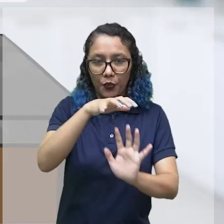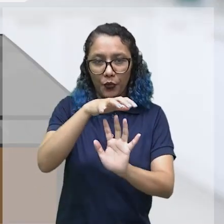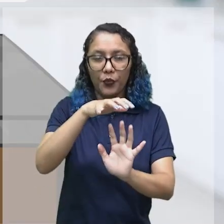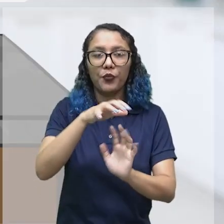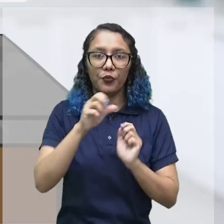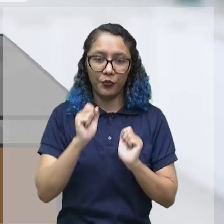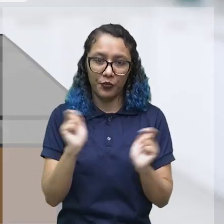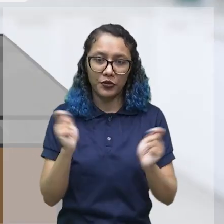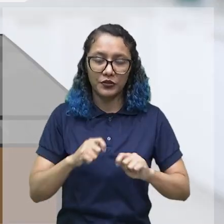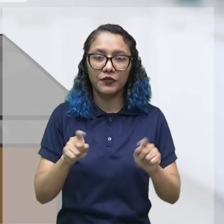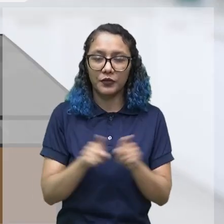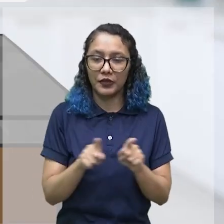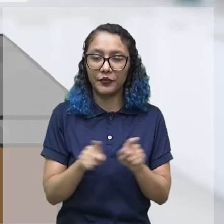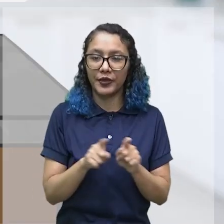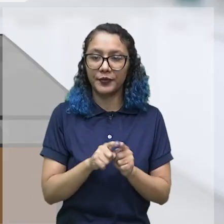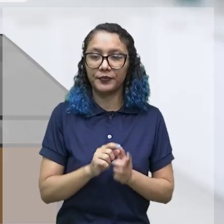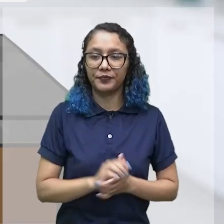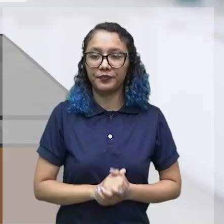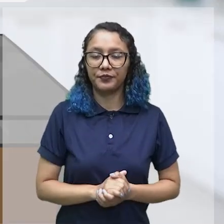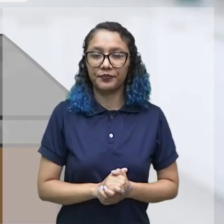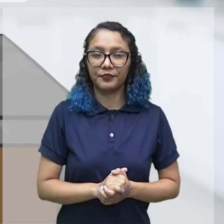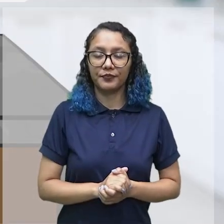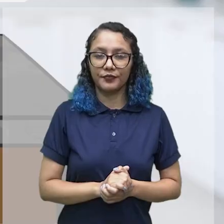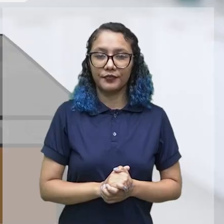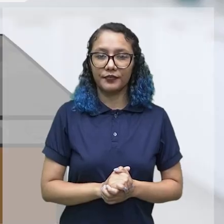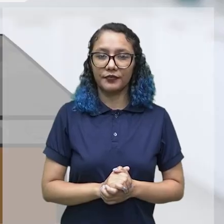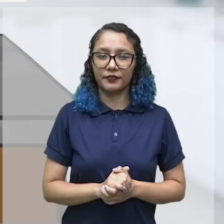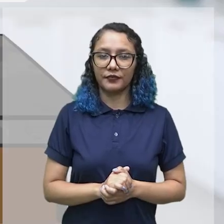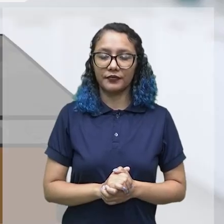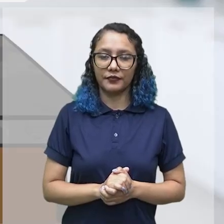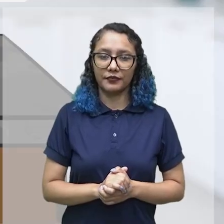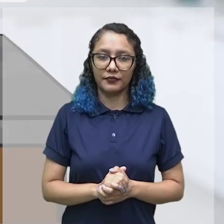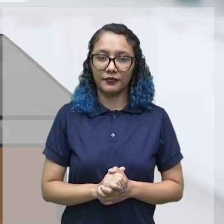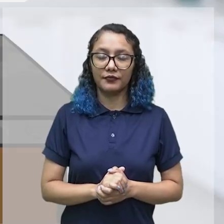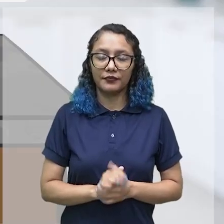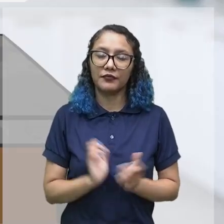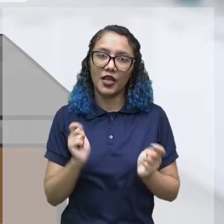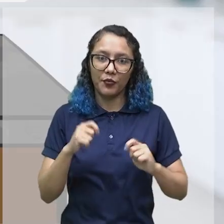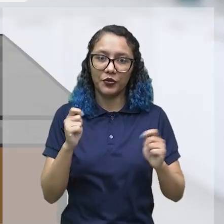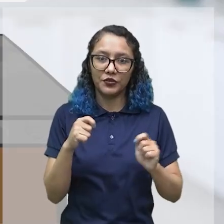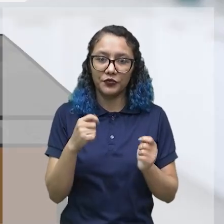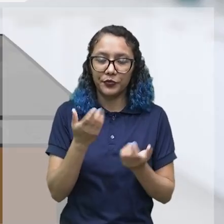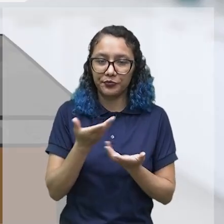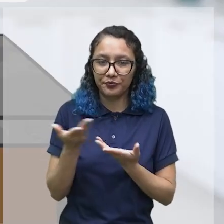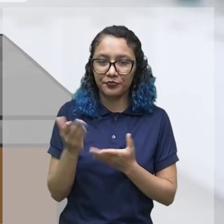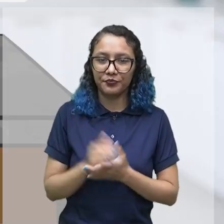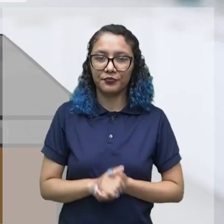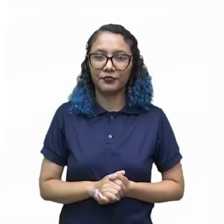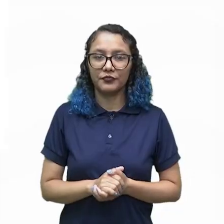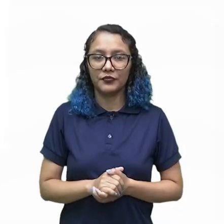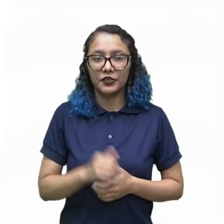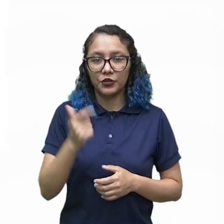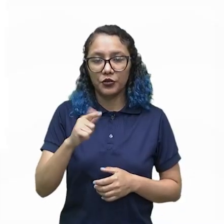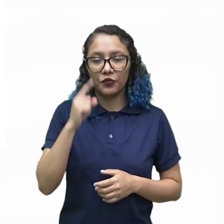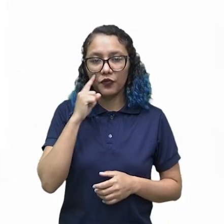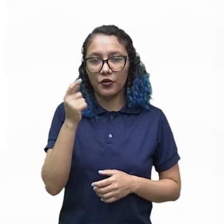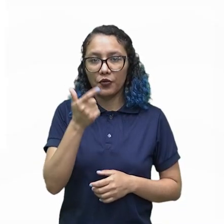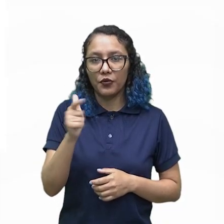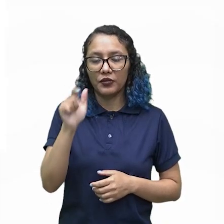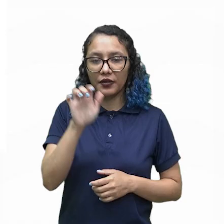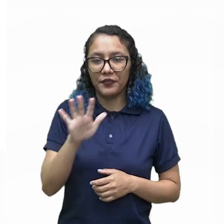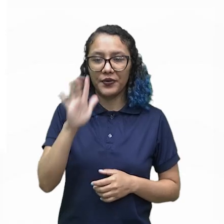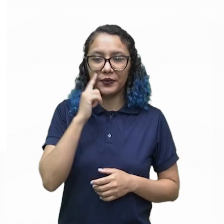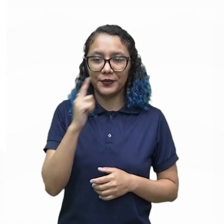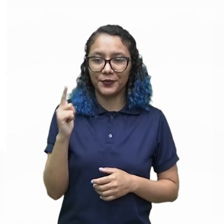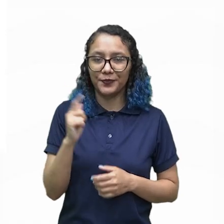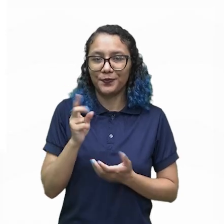a convecção se dá, né, essa transmissão de calor a partir desses fluidos, tá bom? Olha mais essa imagem, só para a gente fixar